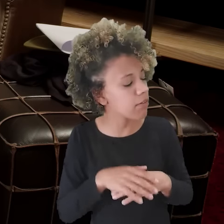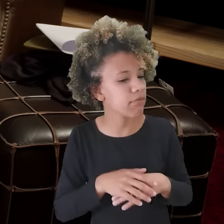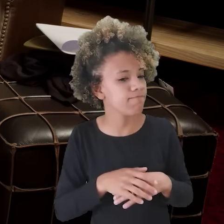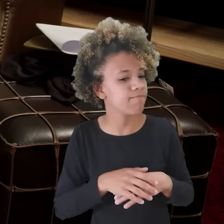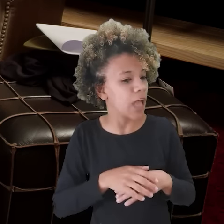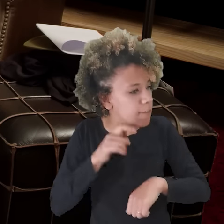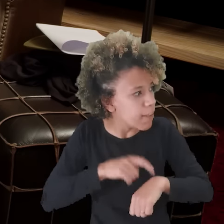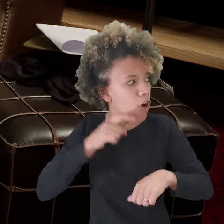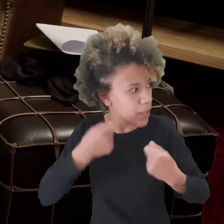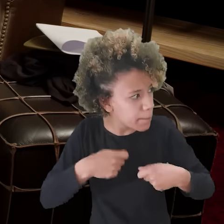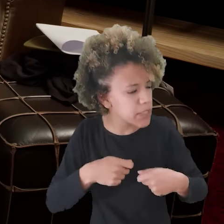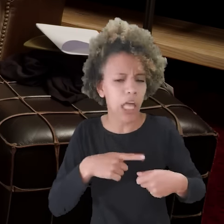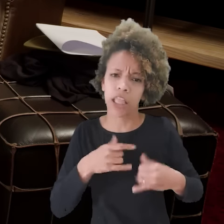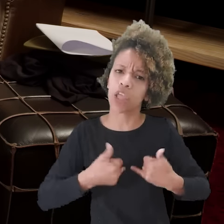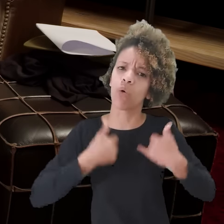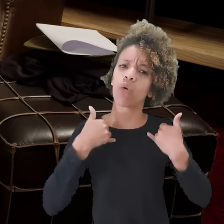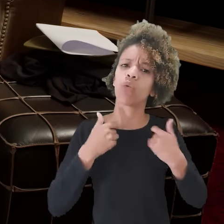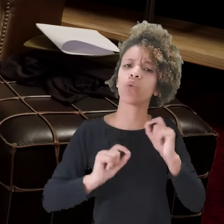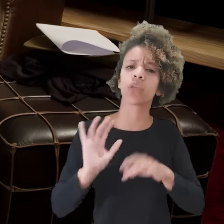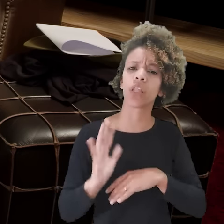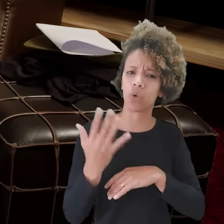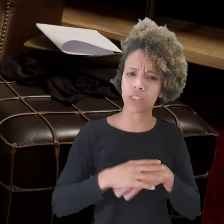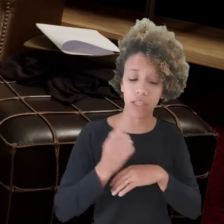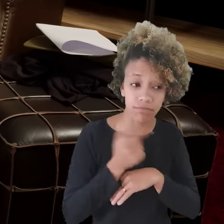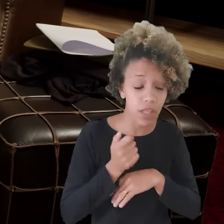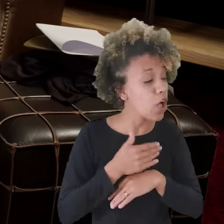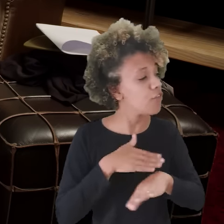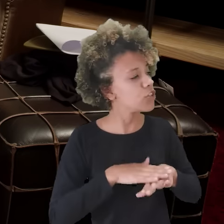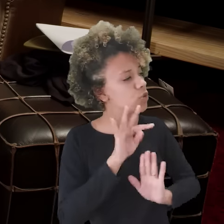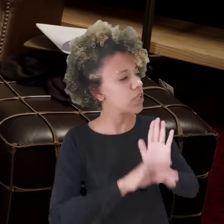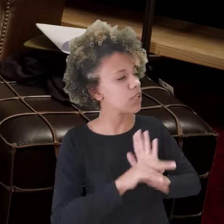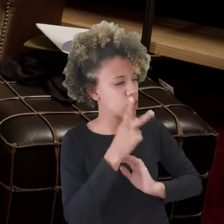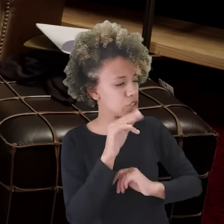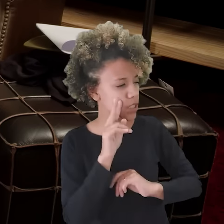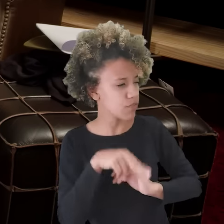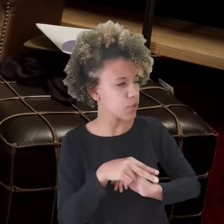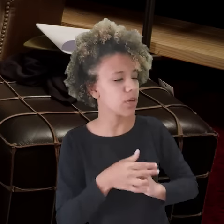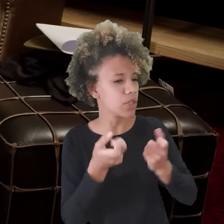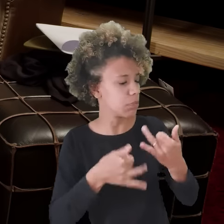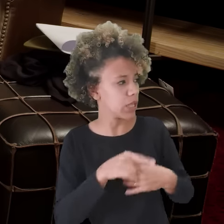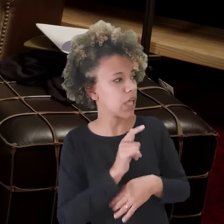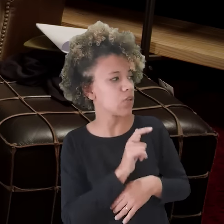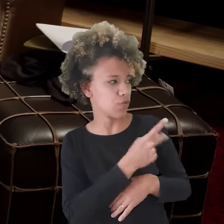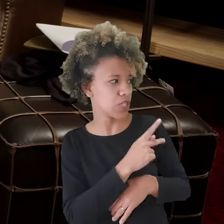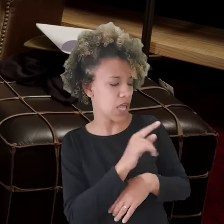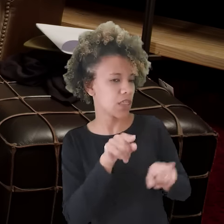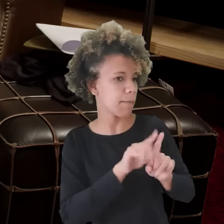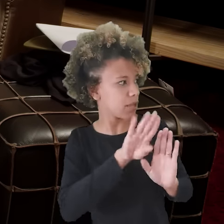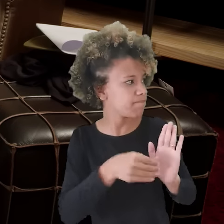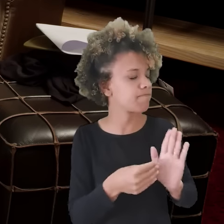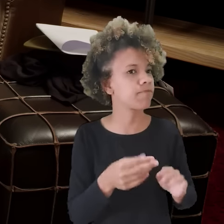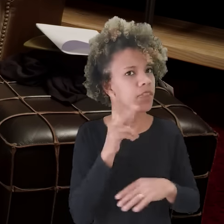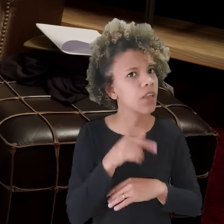galera na hora h a gente tem maior orgulho do que tá acontecendo na comédia eu fiz um texto acho que você viu o texto até te citei que